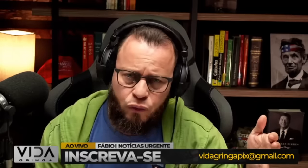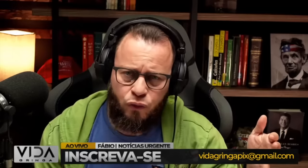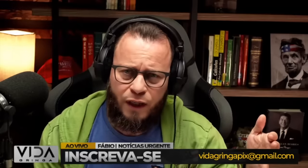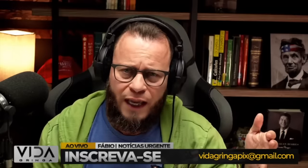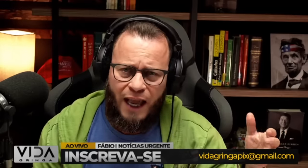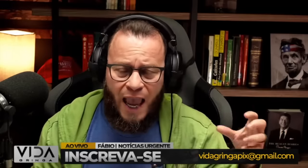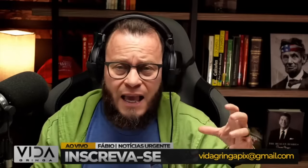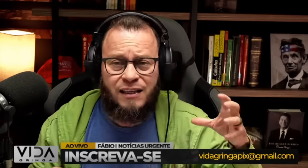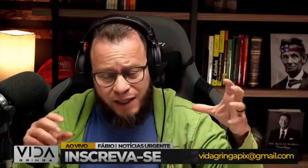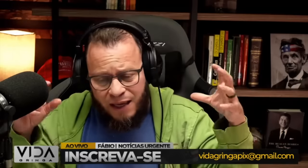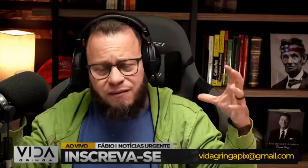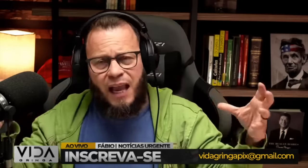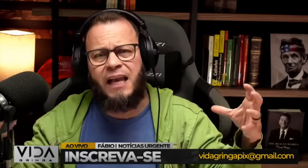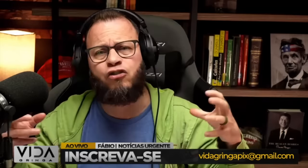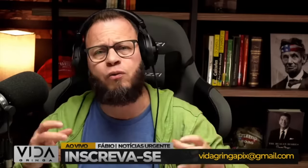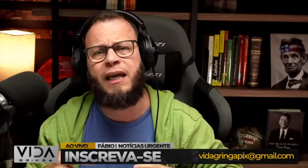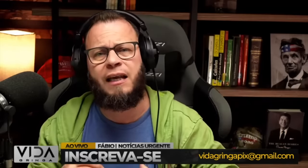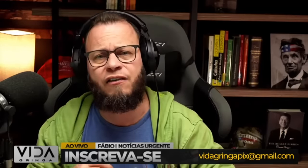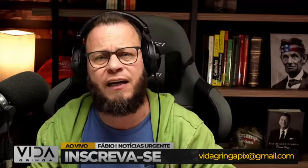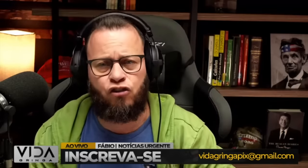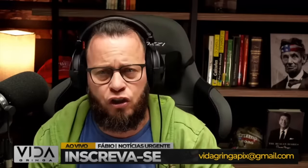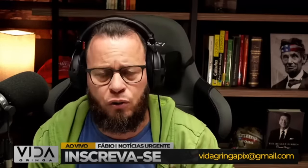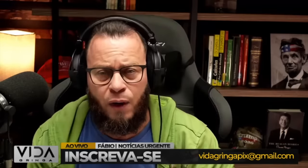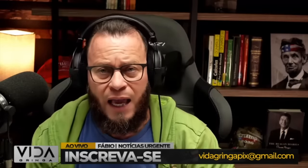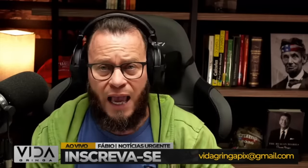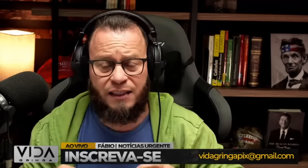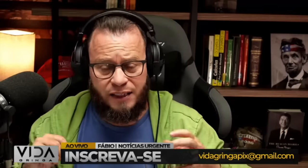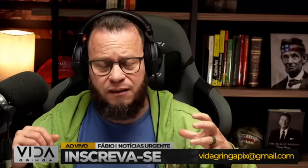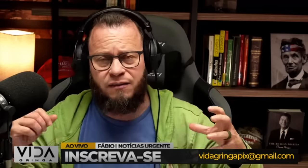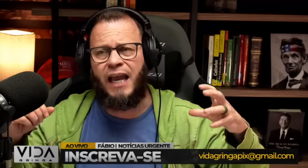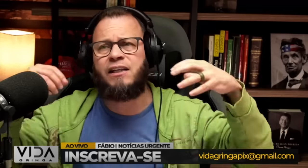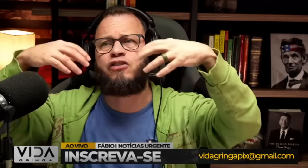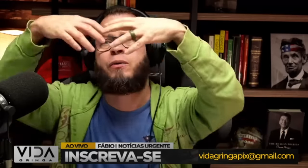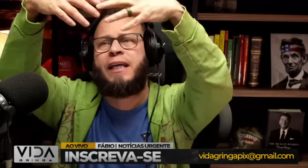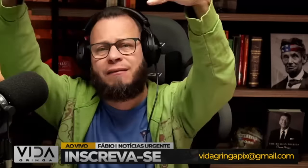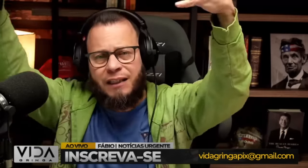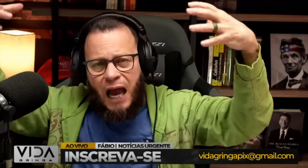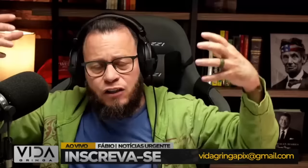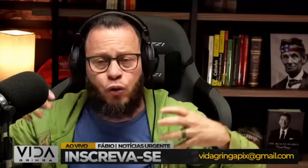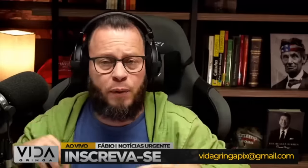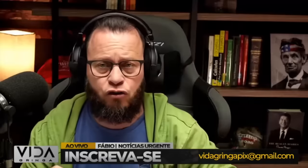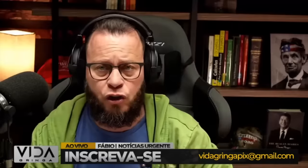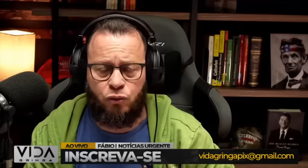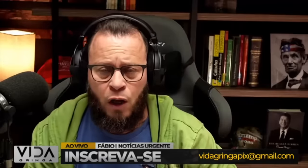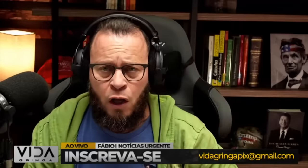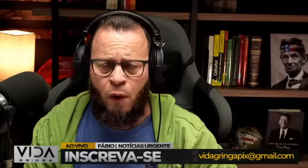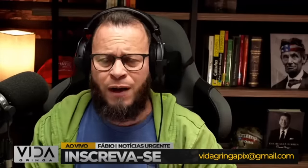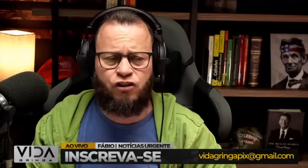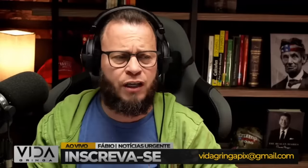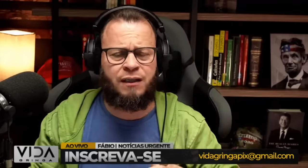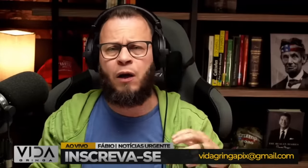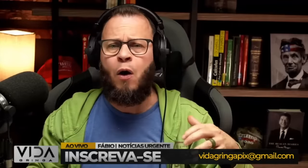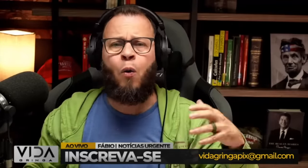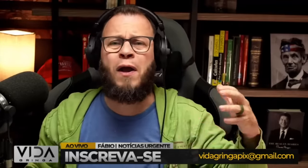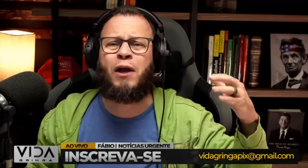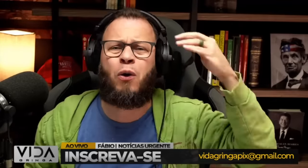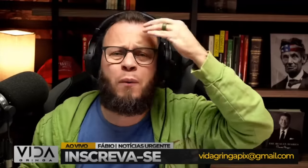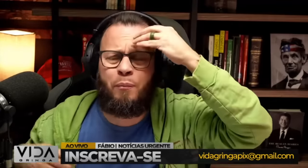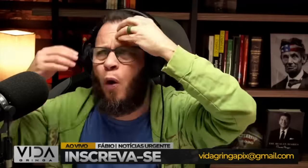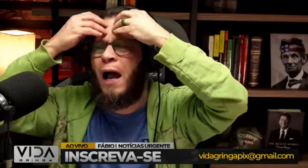assunto eles que entendem o que é levar tiro eles que entendem o que at trás do bandido não adianta